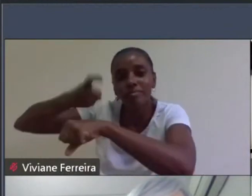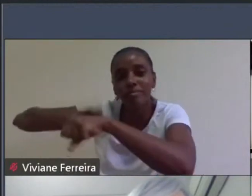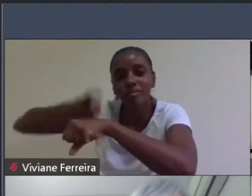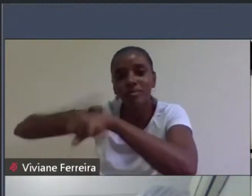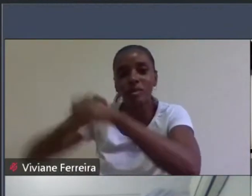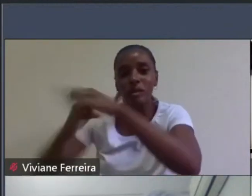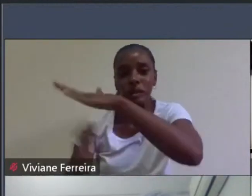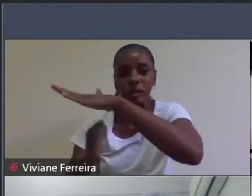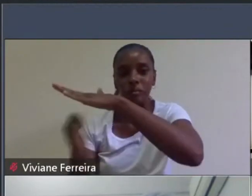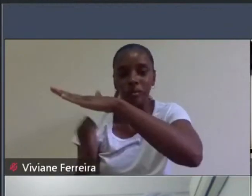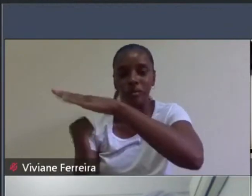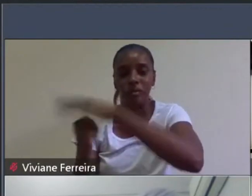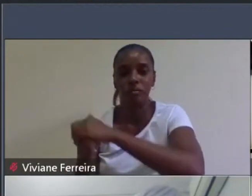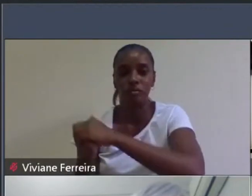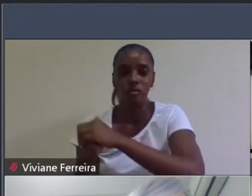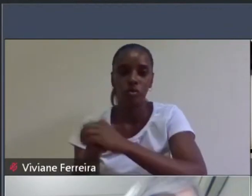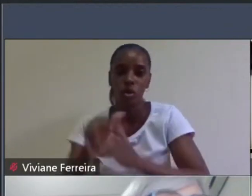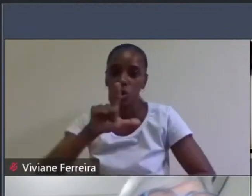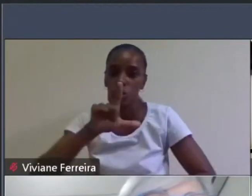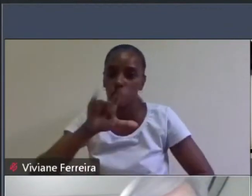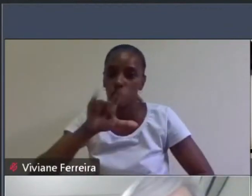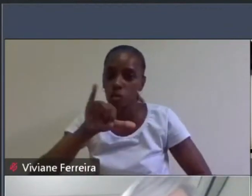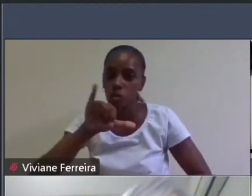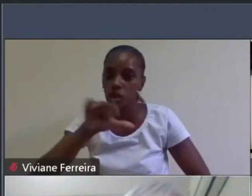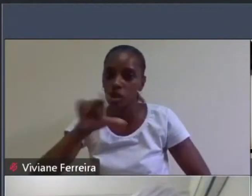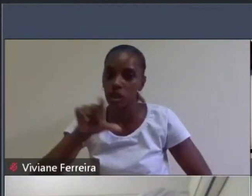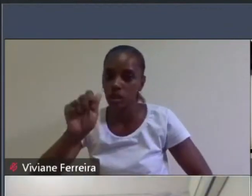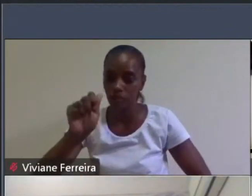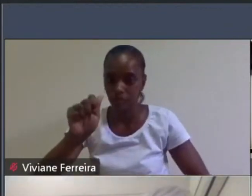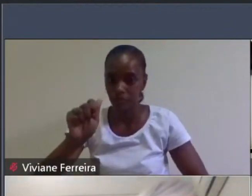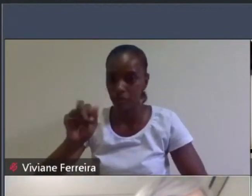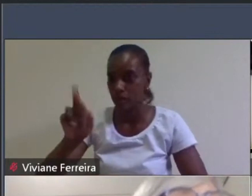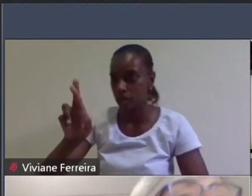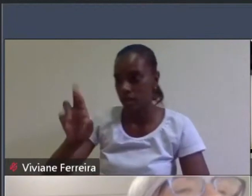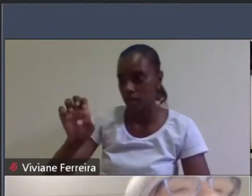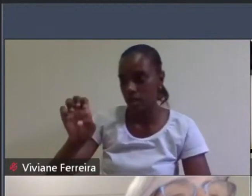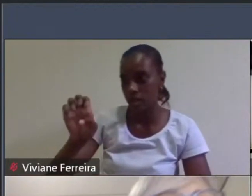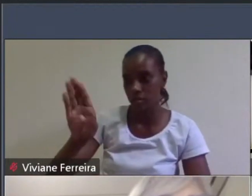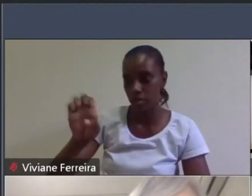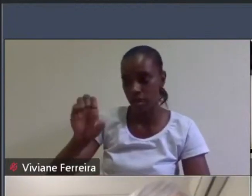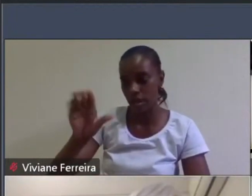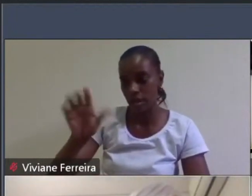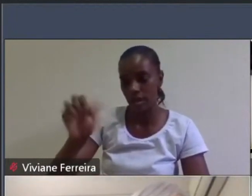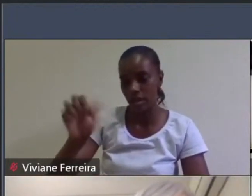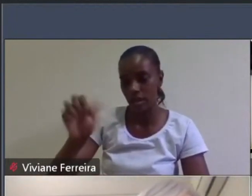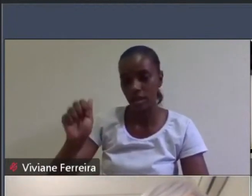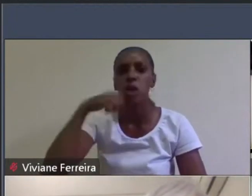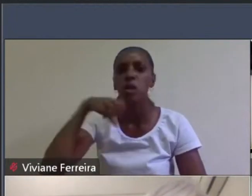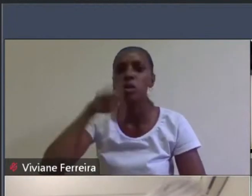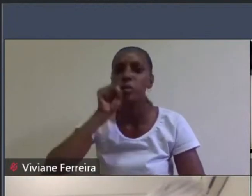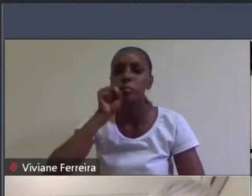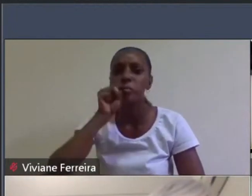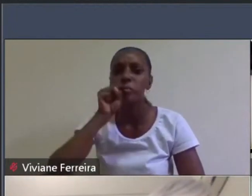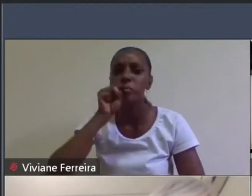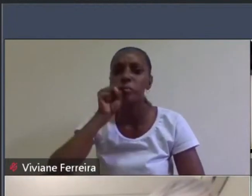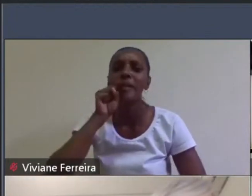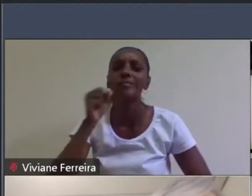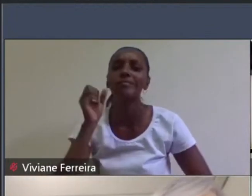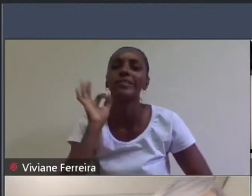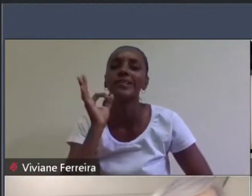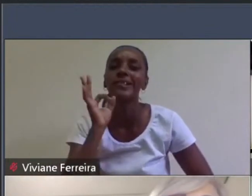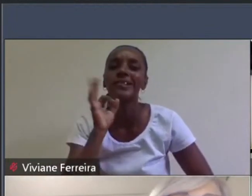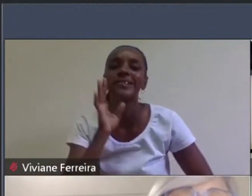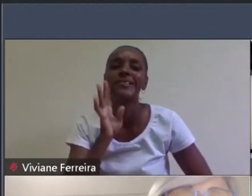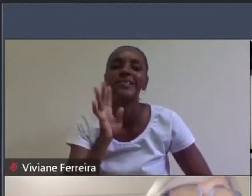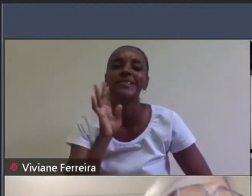Luísa, posso responder. Rebeca, que mãe gostosa que você tem, né, Rebeca? Mas, ó, ninguém merece